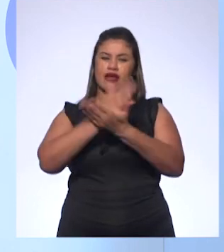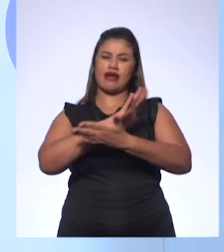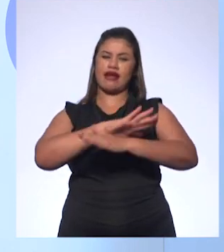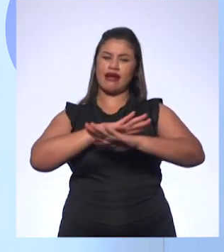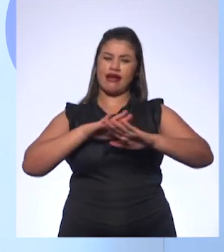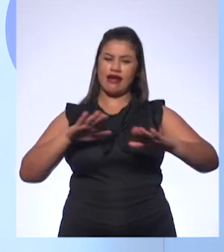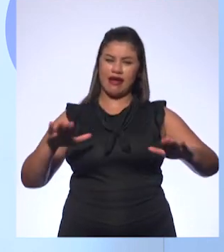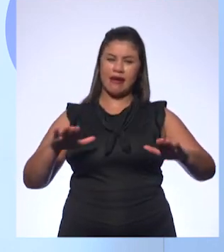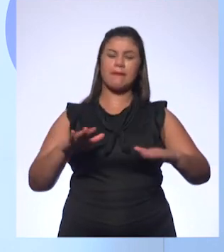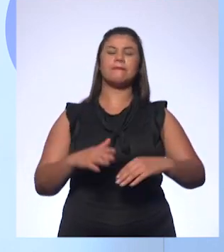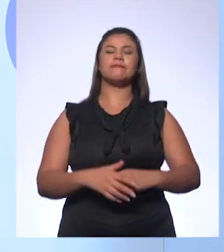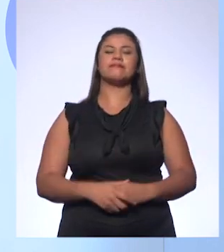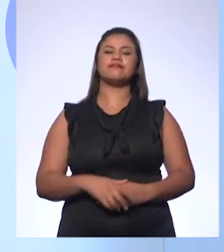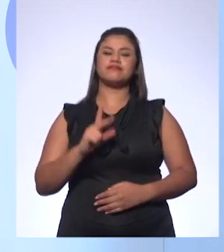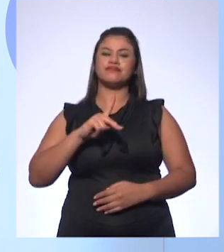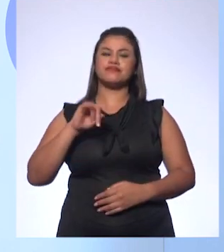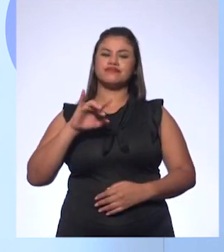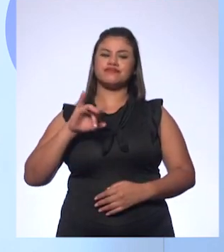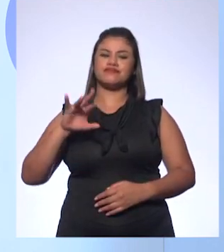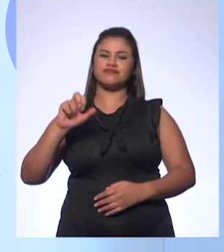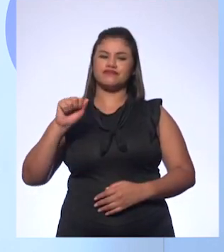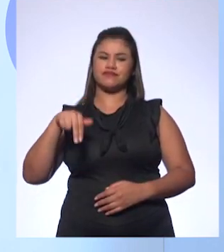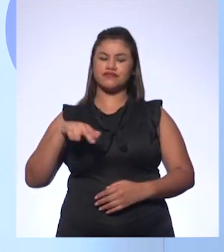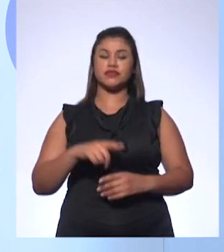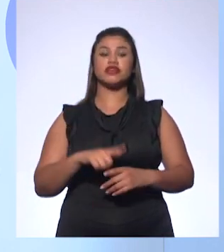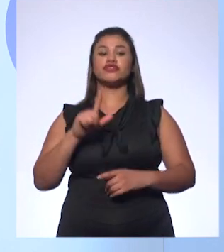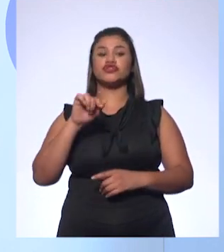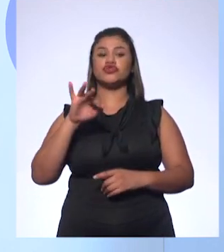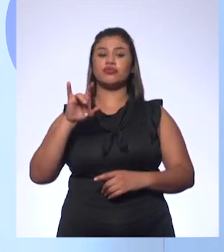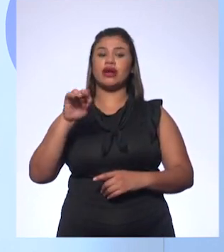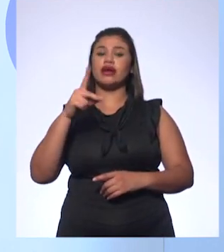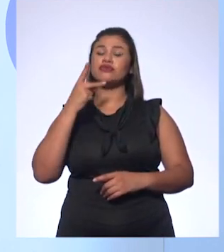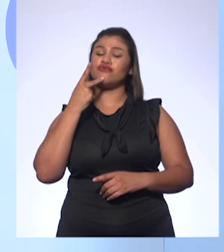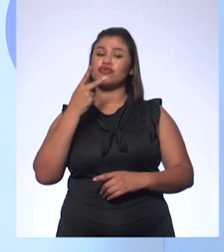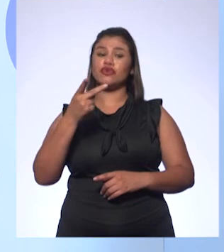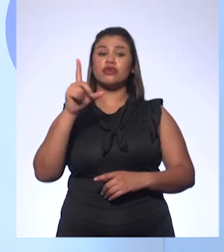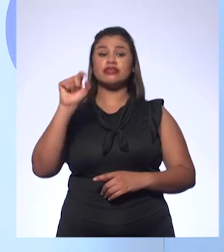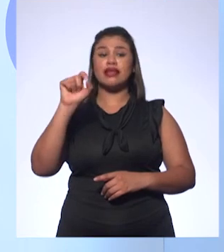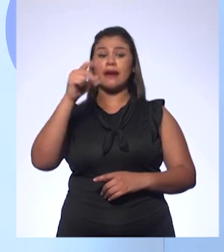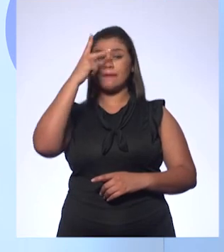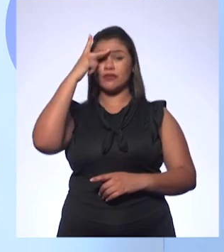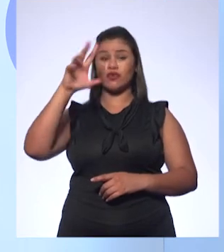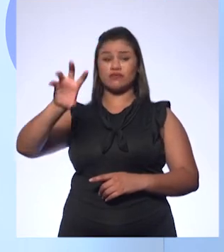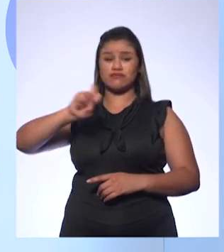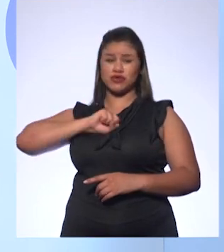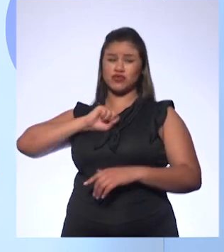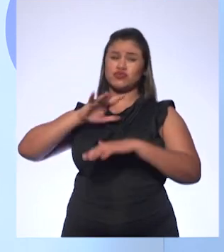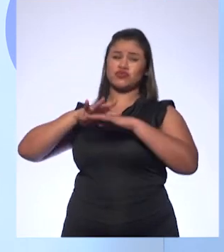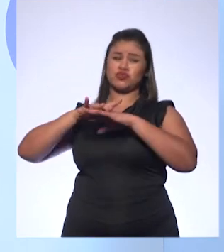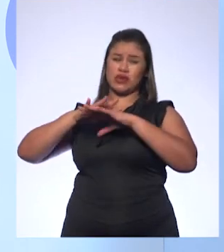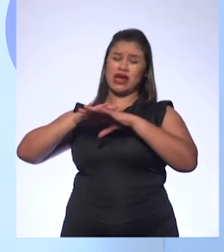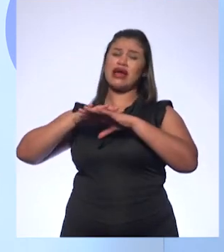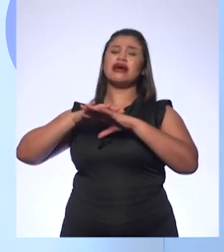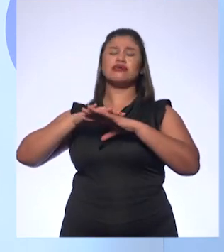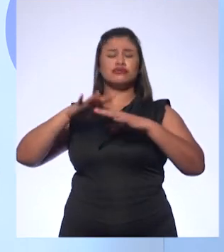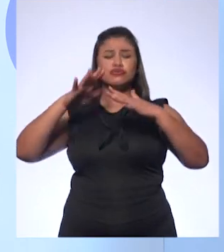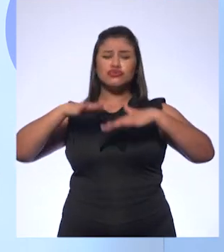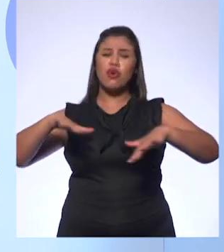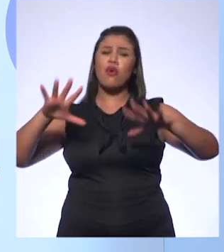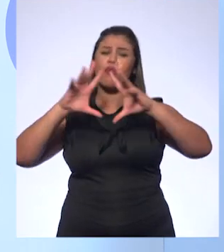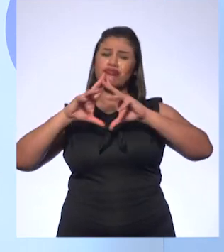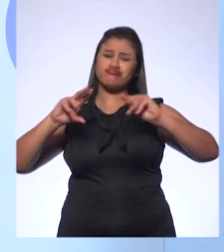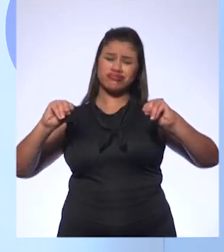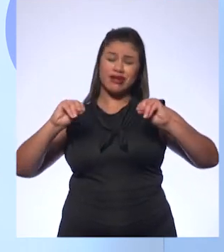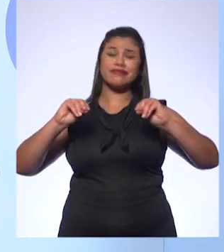né, mandando para a gente. O aluno Gilberto, 10 pessoas da minha família contra o Covid, então eu queria que todos se curassem, que as pessoas se cuidem.